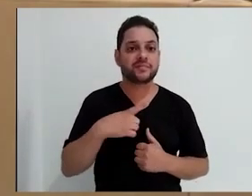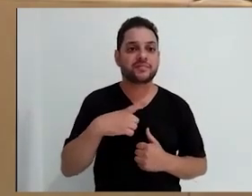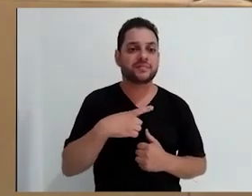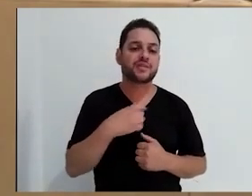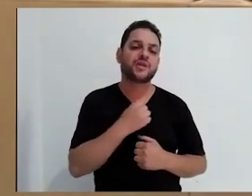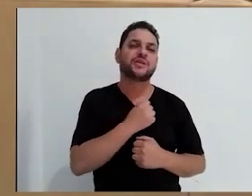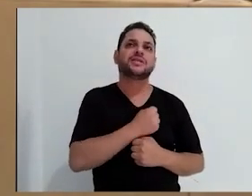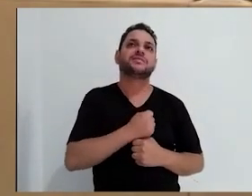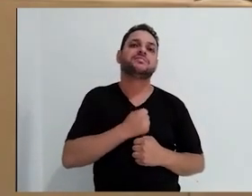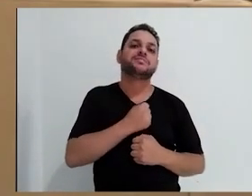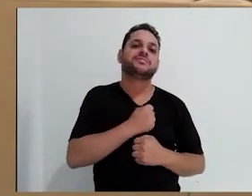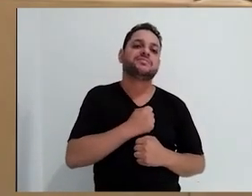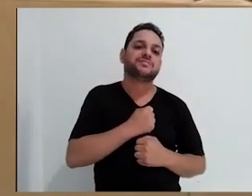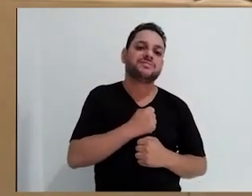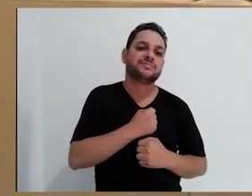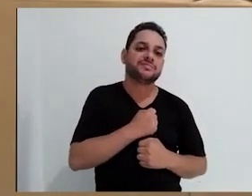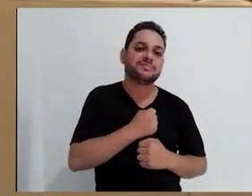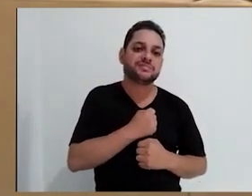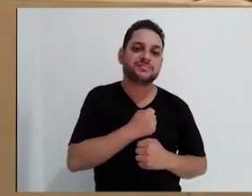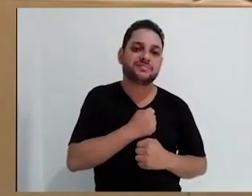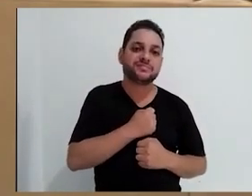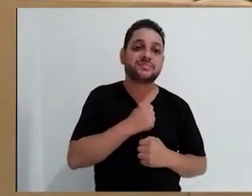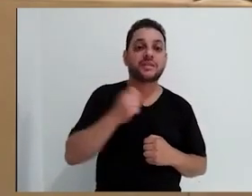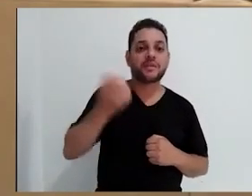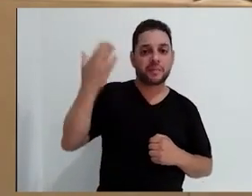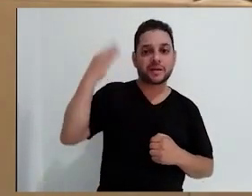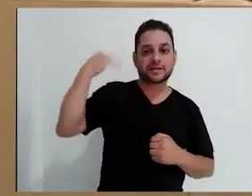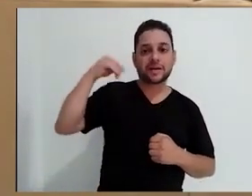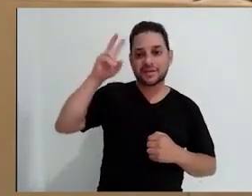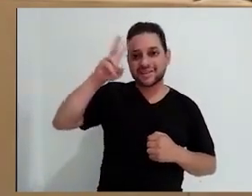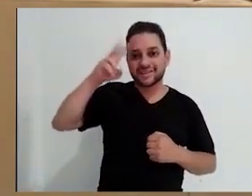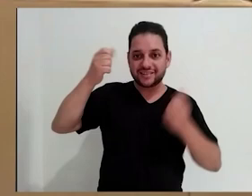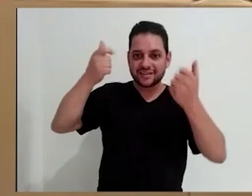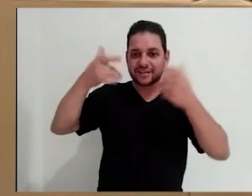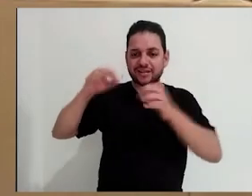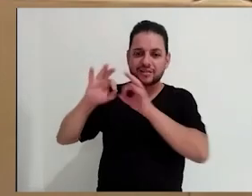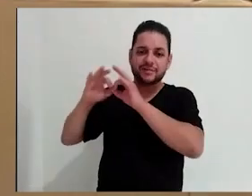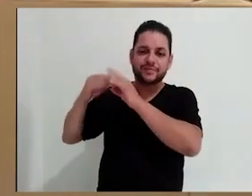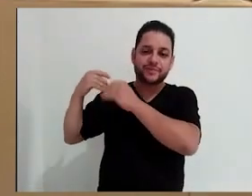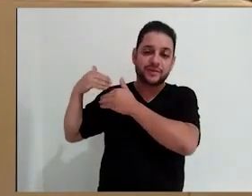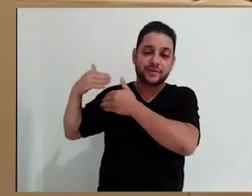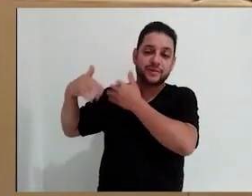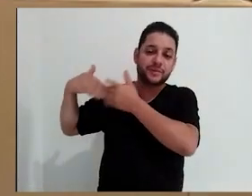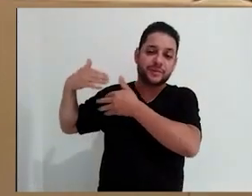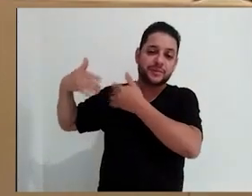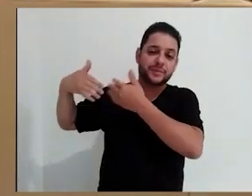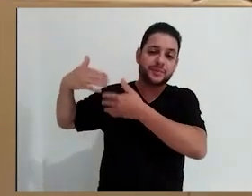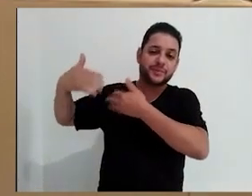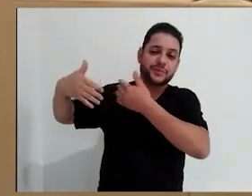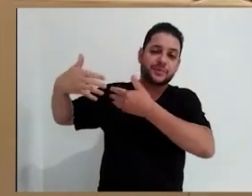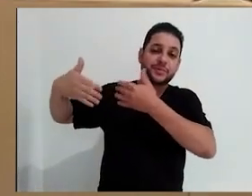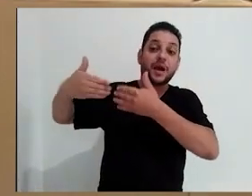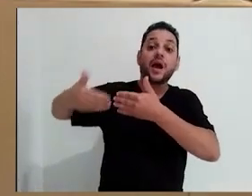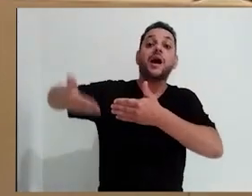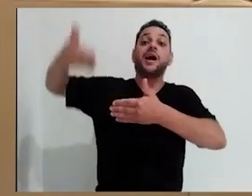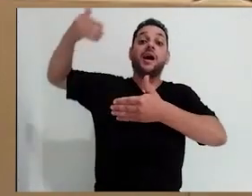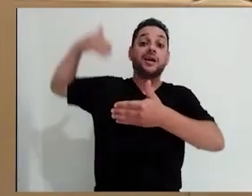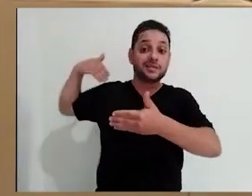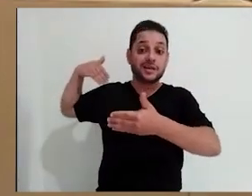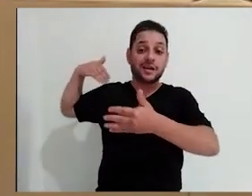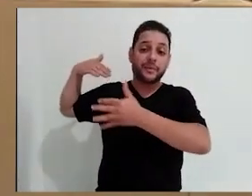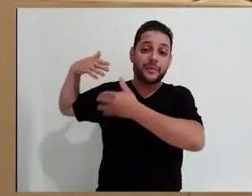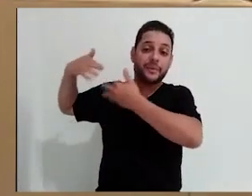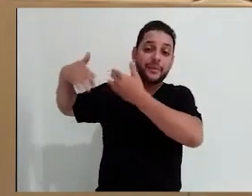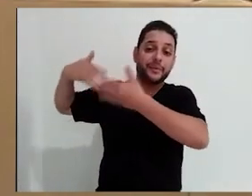pouco para vocês fazerem essa ponte, né? De quanto foi, de como foi antes, né? E como está